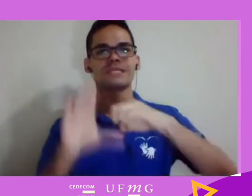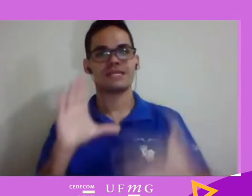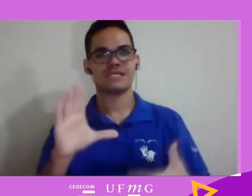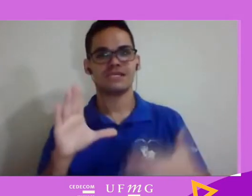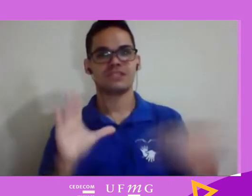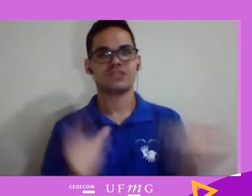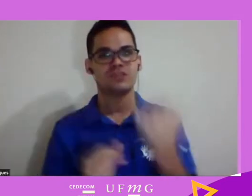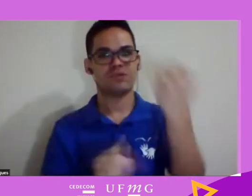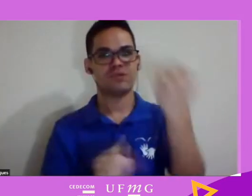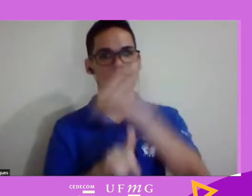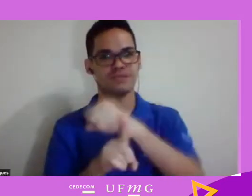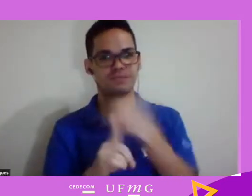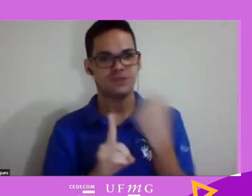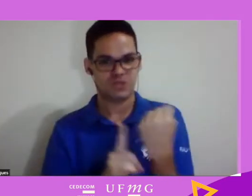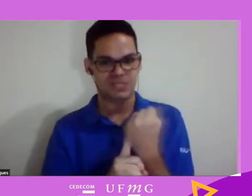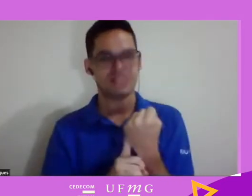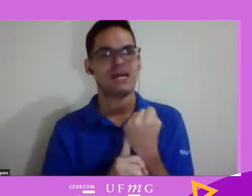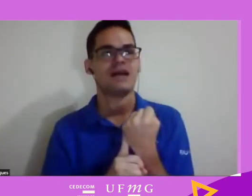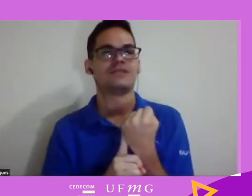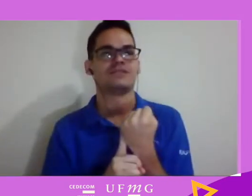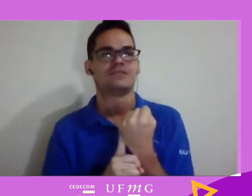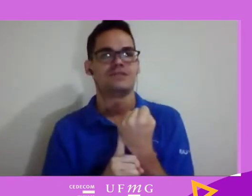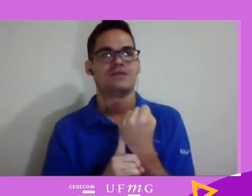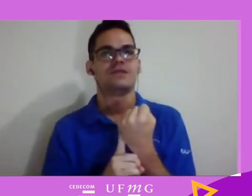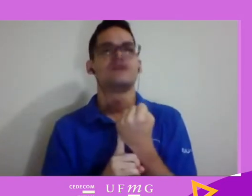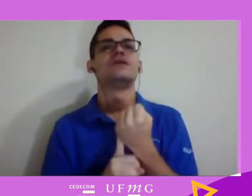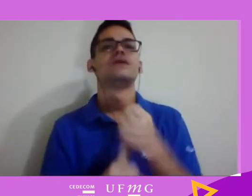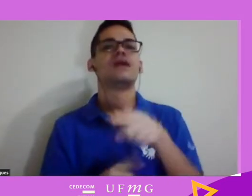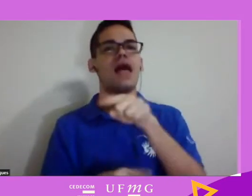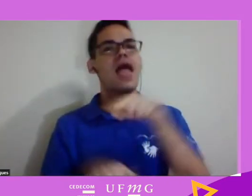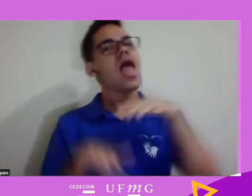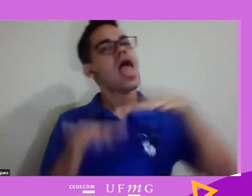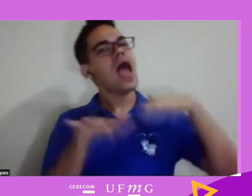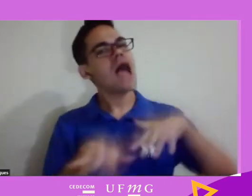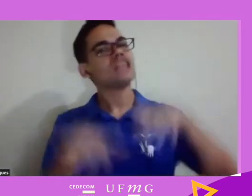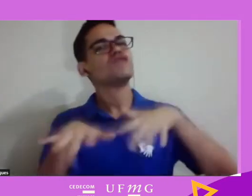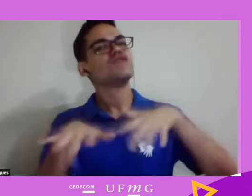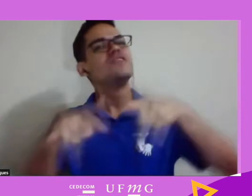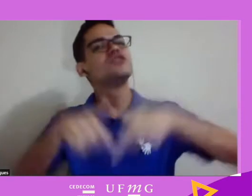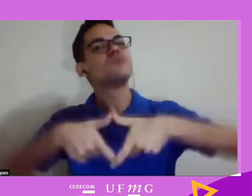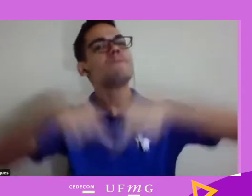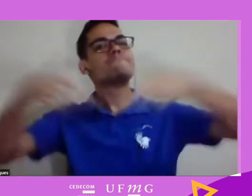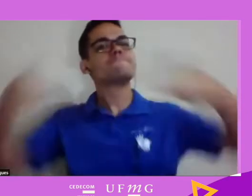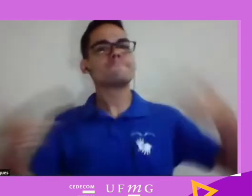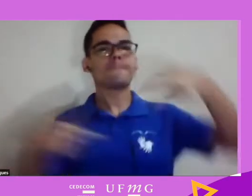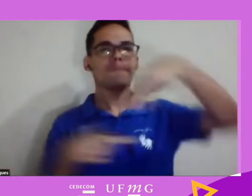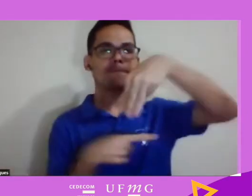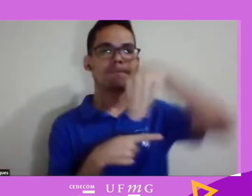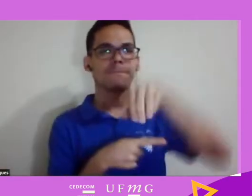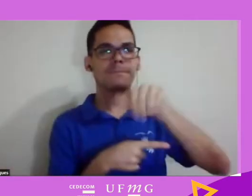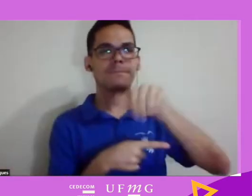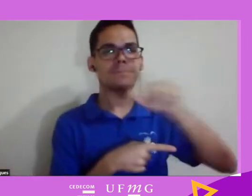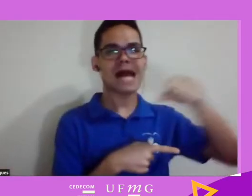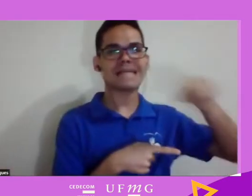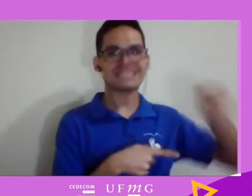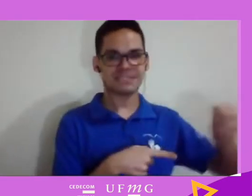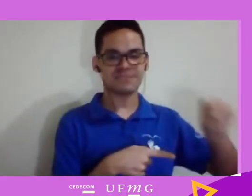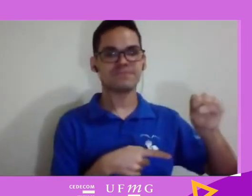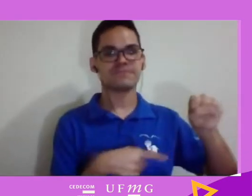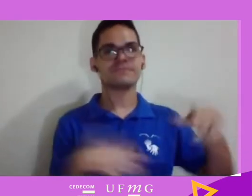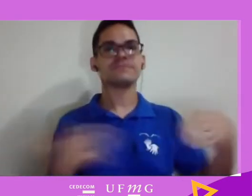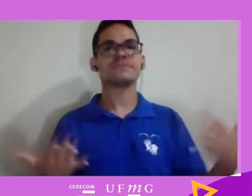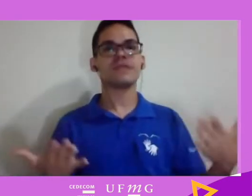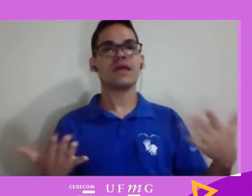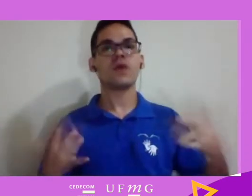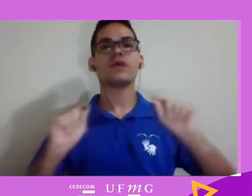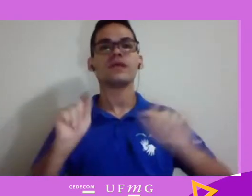têm chamado isso de ativismo de marca. Ou seja, não é porque elas querem entrar, é porque diz respeito à forma do consumo contemporâneo.